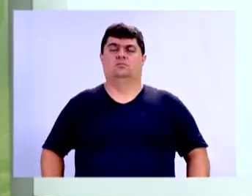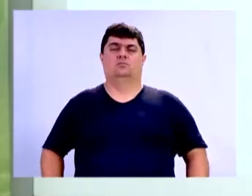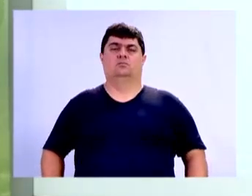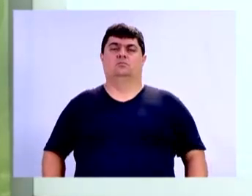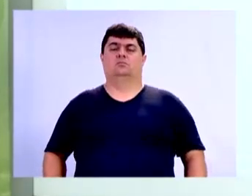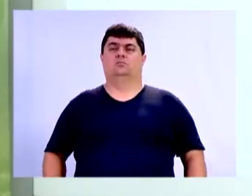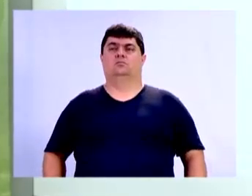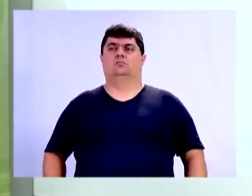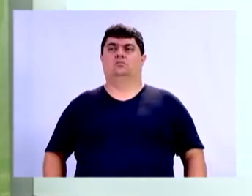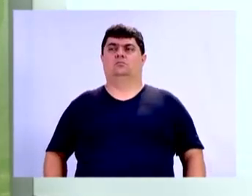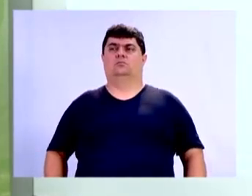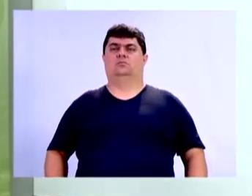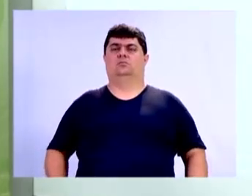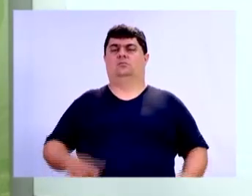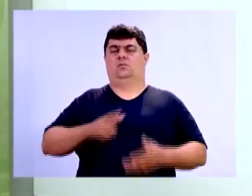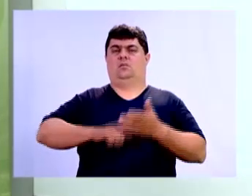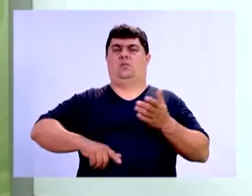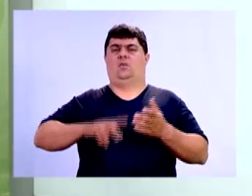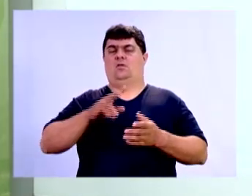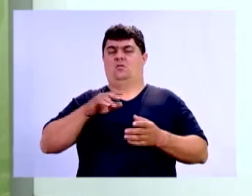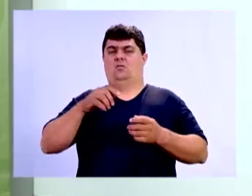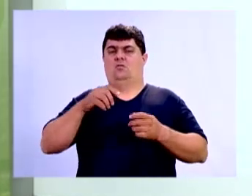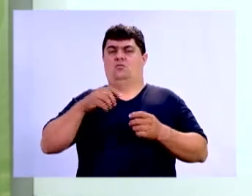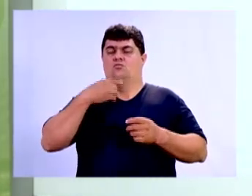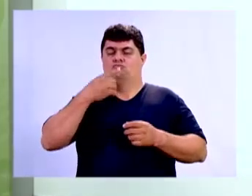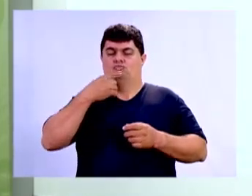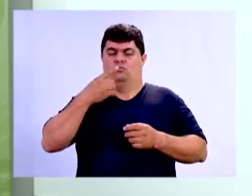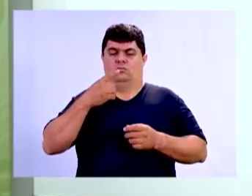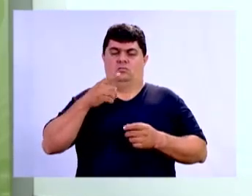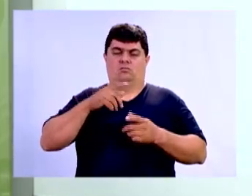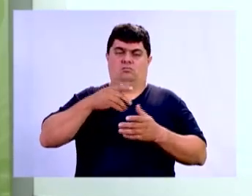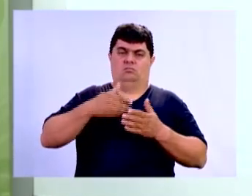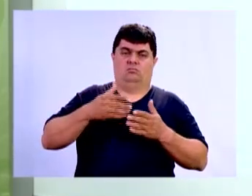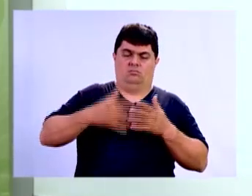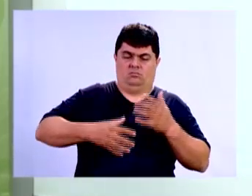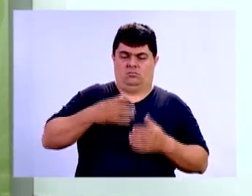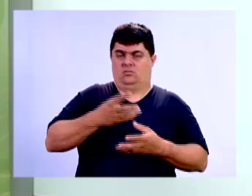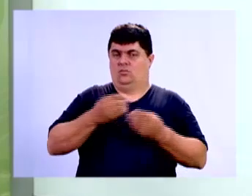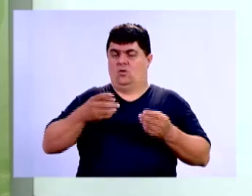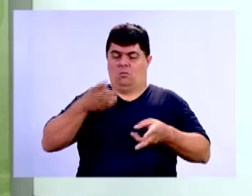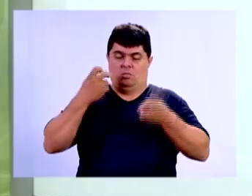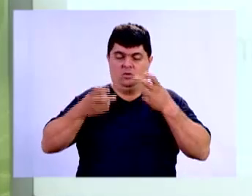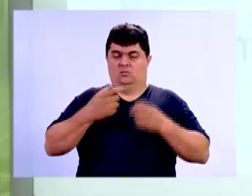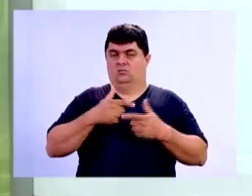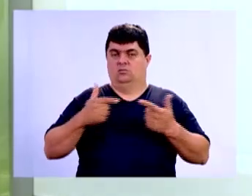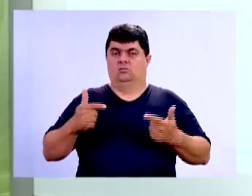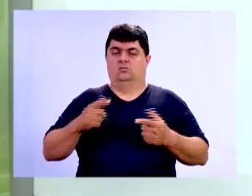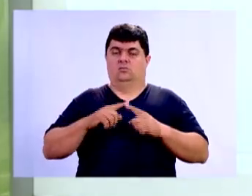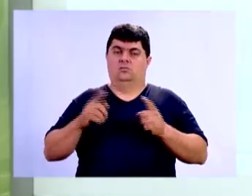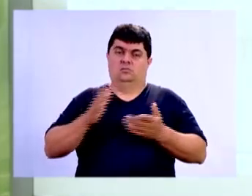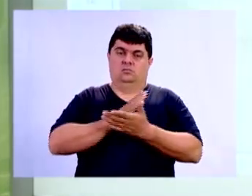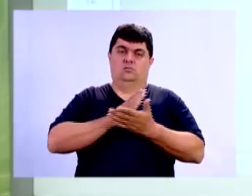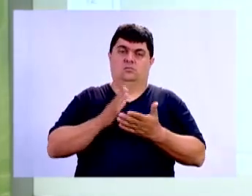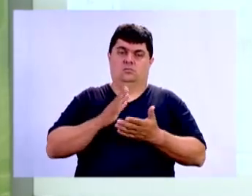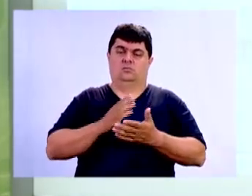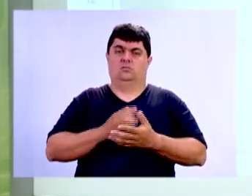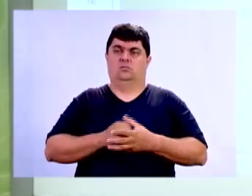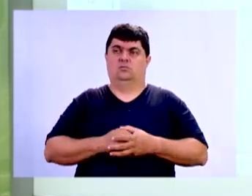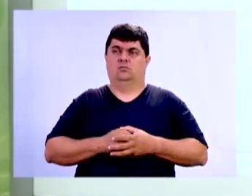lista também, a performance ela não vai degradar tanto, na verdade, você nem vai perceber. Mas em algumas aplicações científicas,